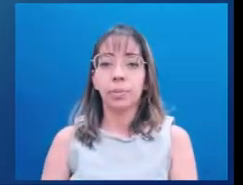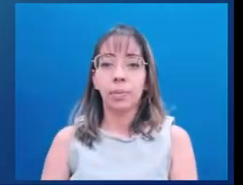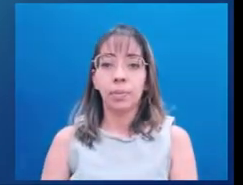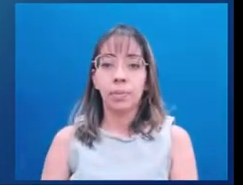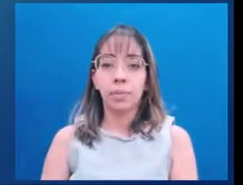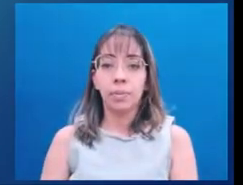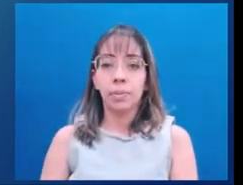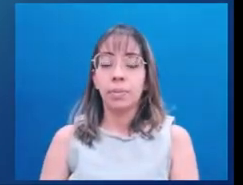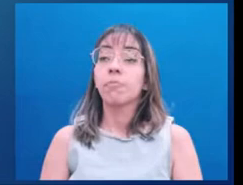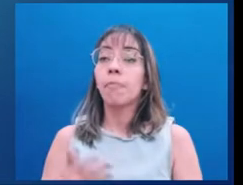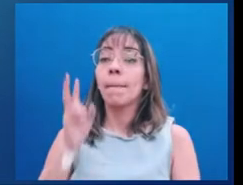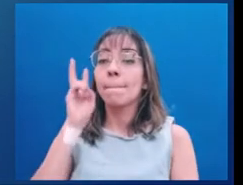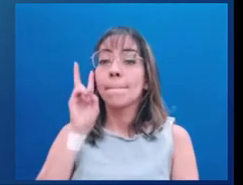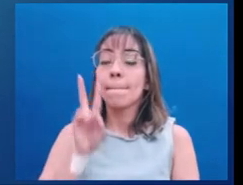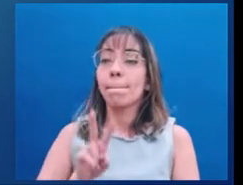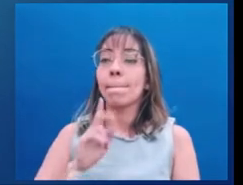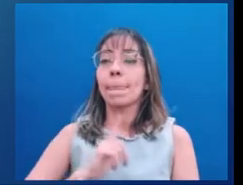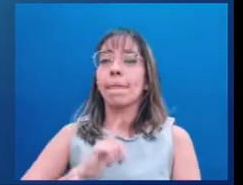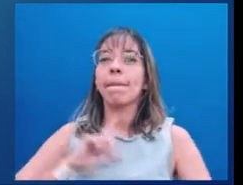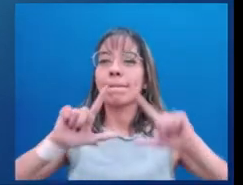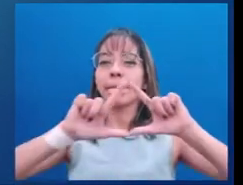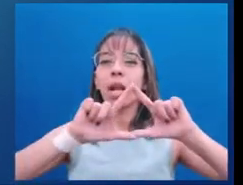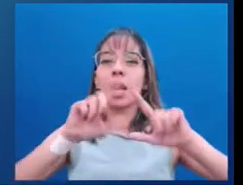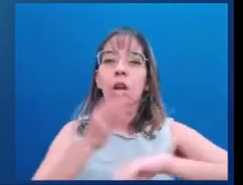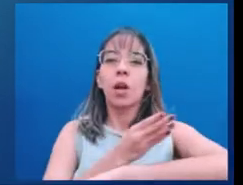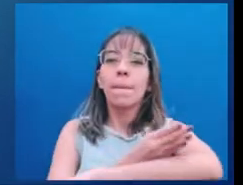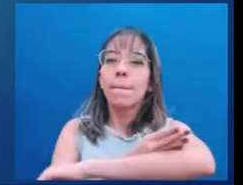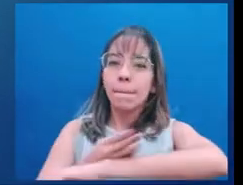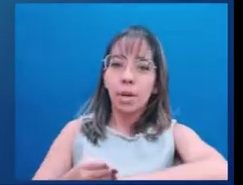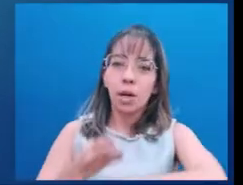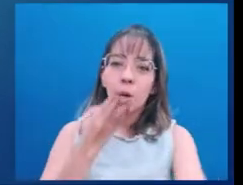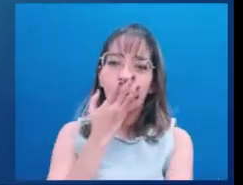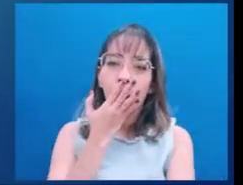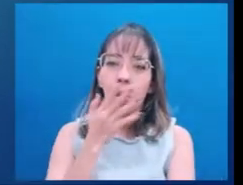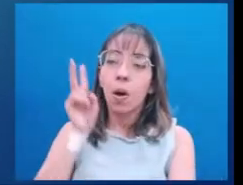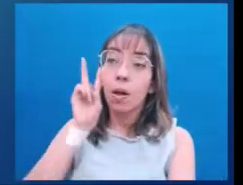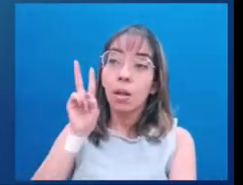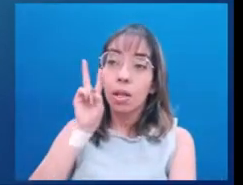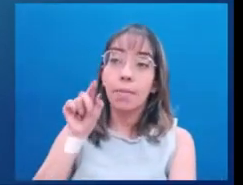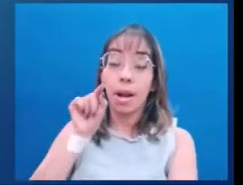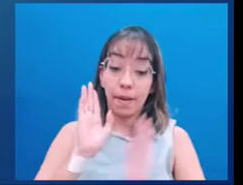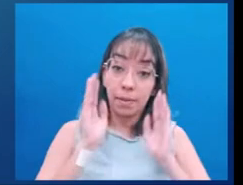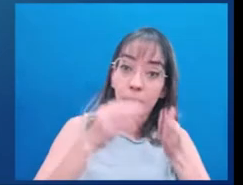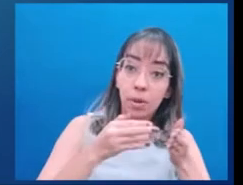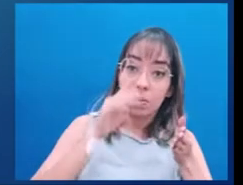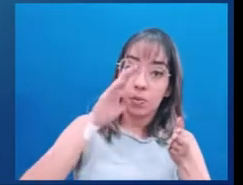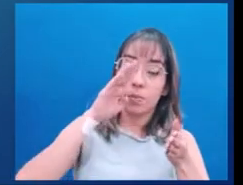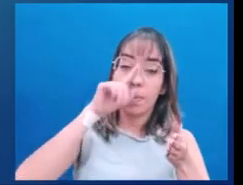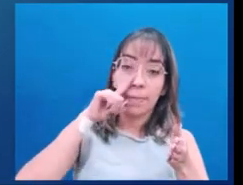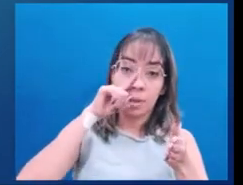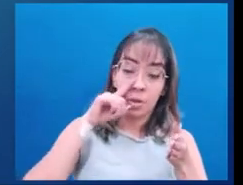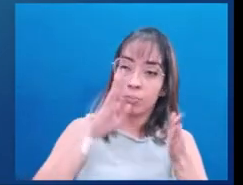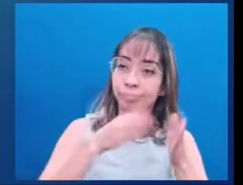E nós vimos que existe aquela parte do losango que apresenta aquela coloração branca, que é o que a gente chama de risco específico,